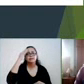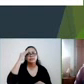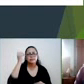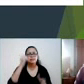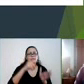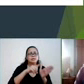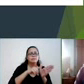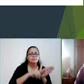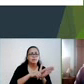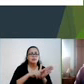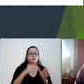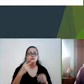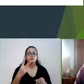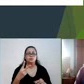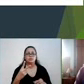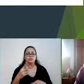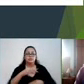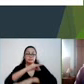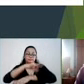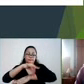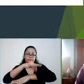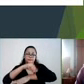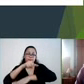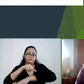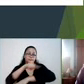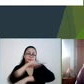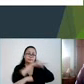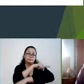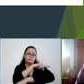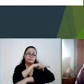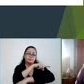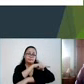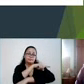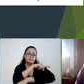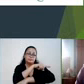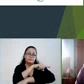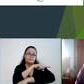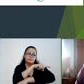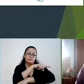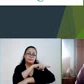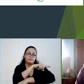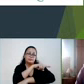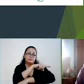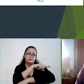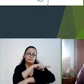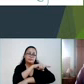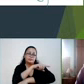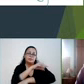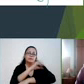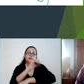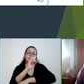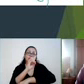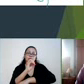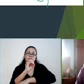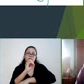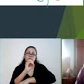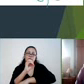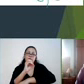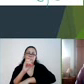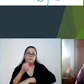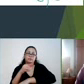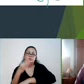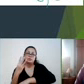Eu sei que o menos 2 já está para lá, ó. E o 0,3 está para cá,